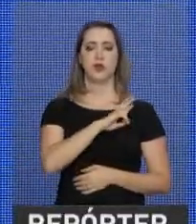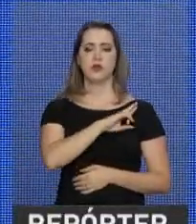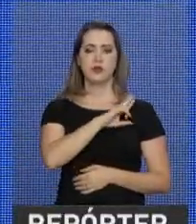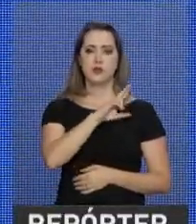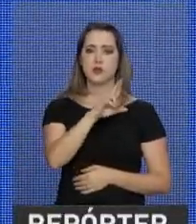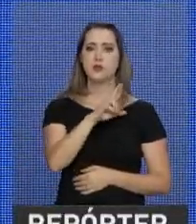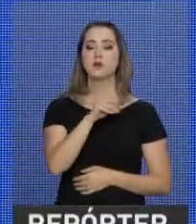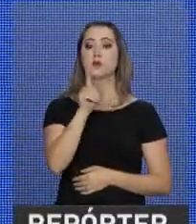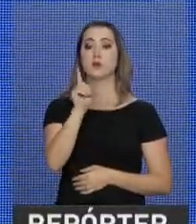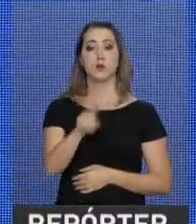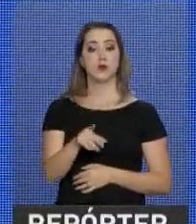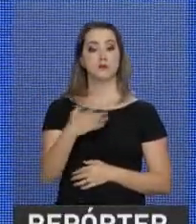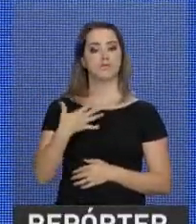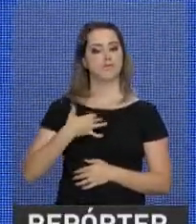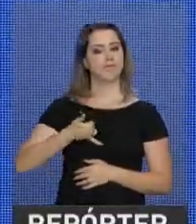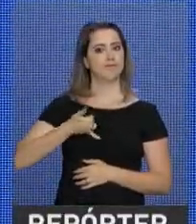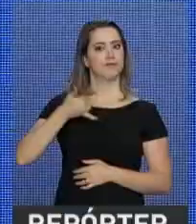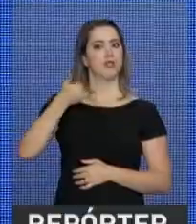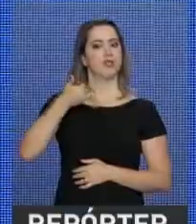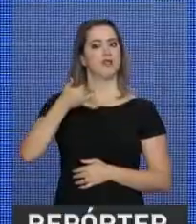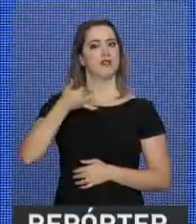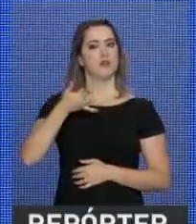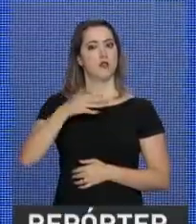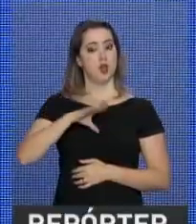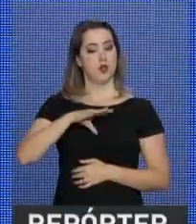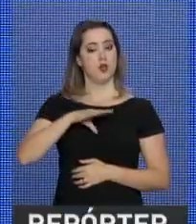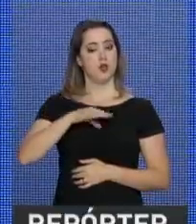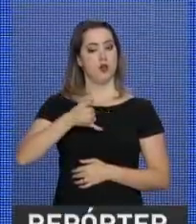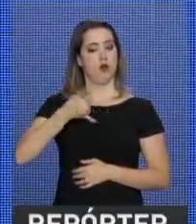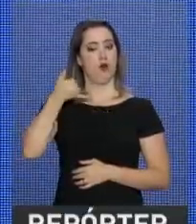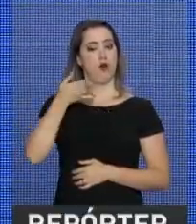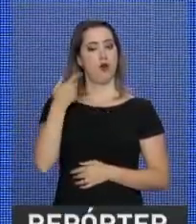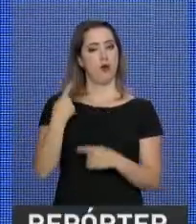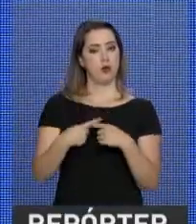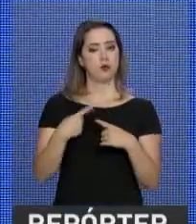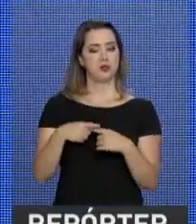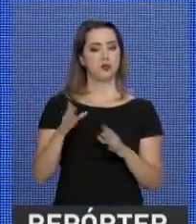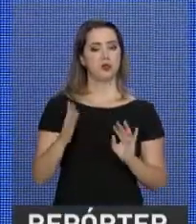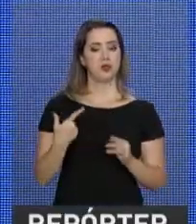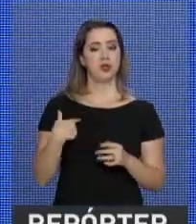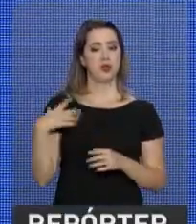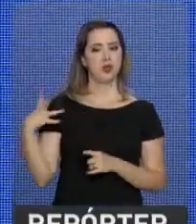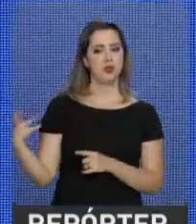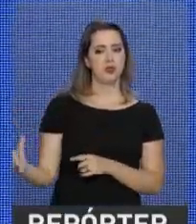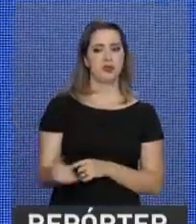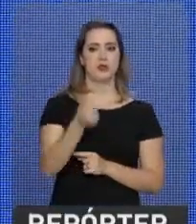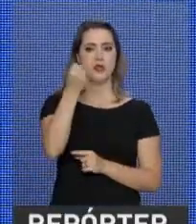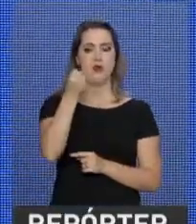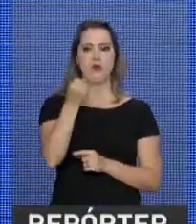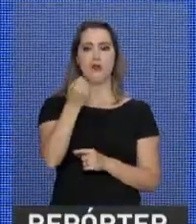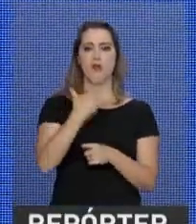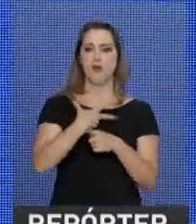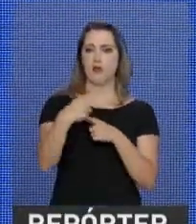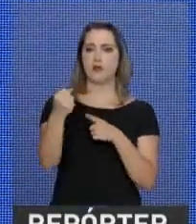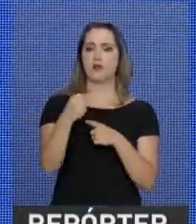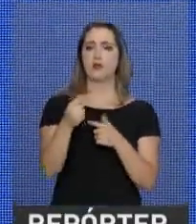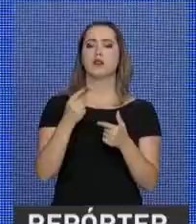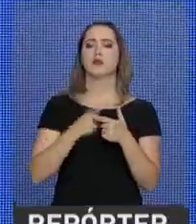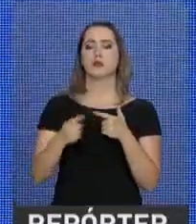responsáveis e orgulhosos por, afinal, repito, tirar o país da